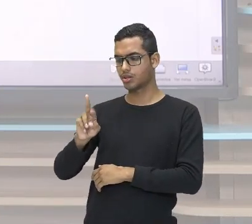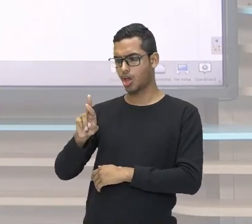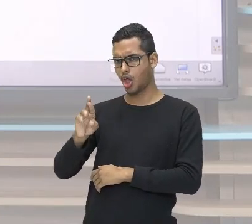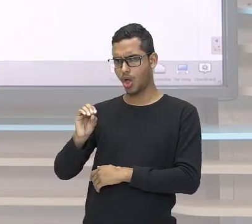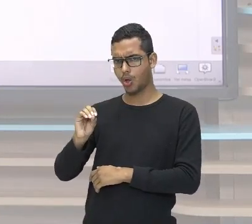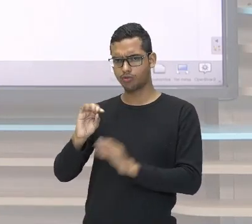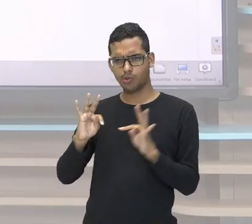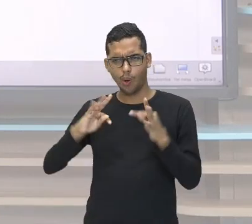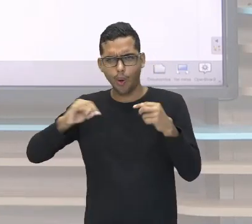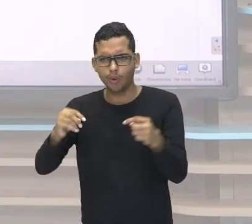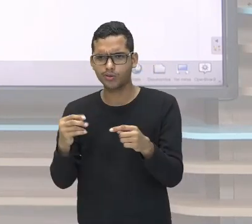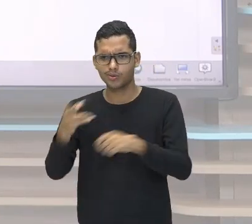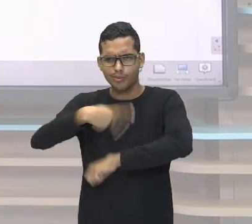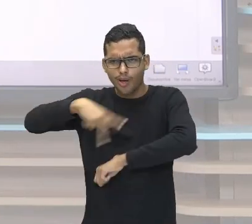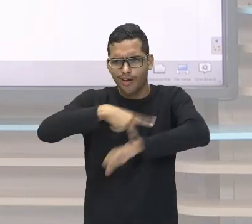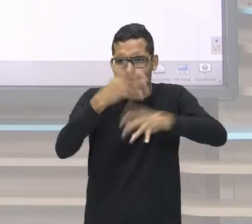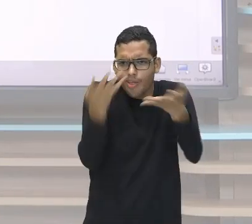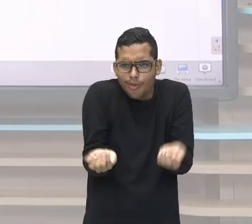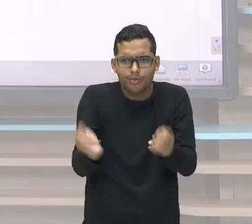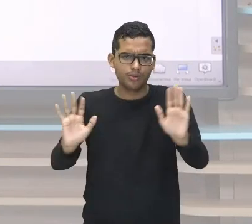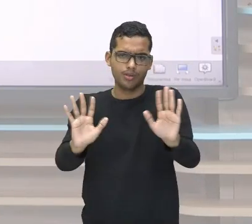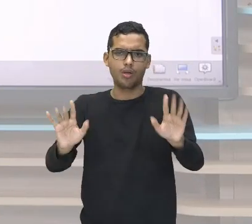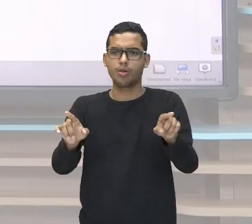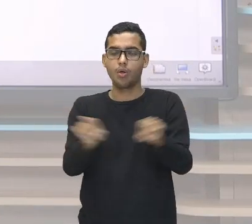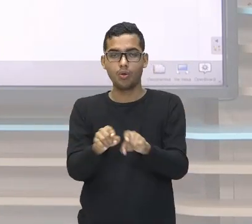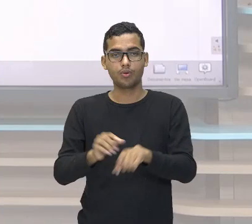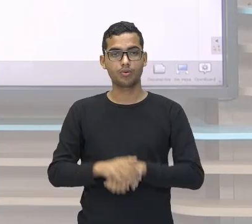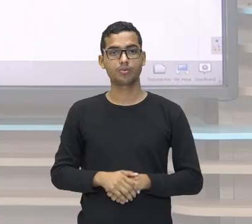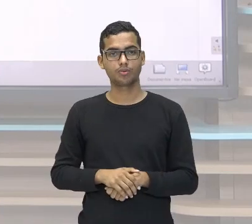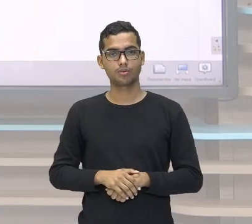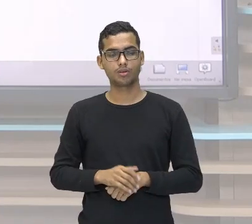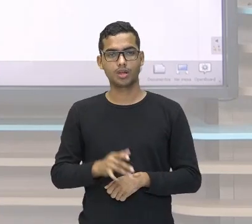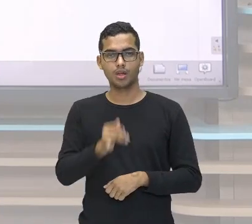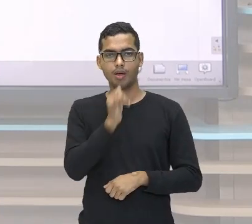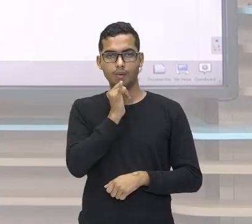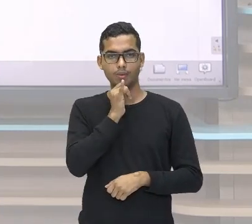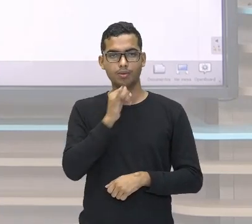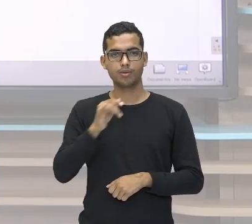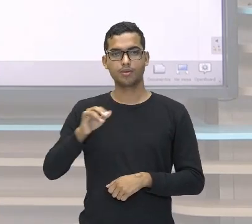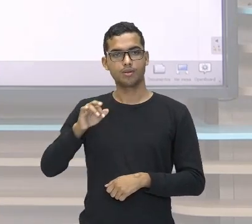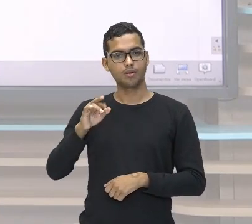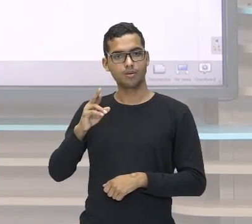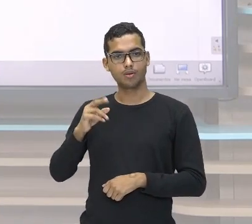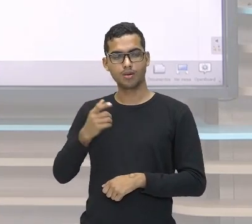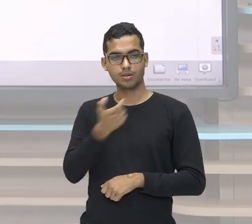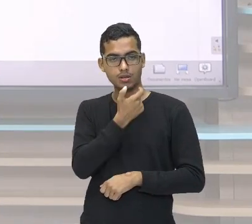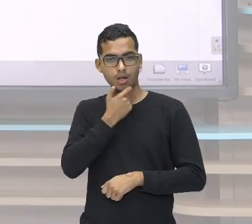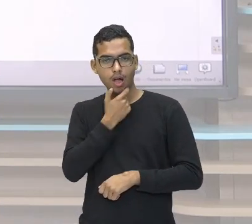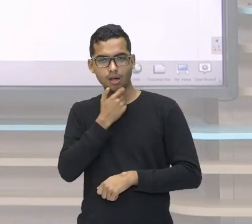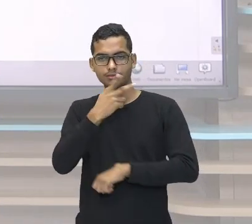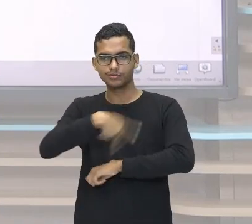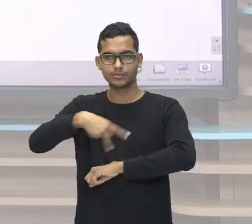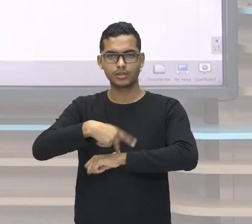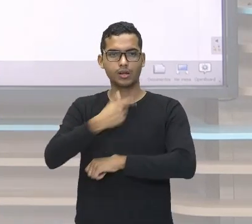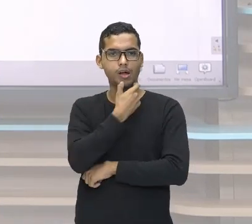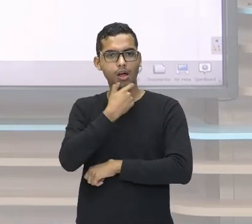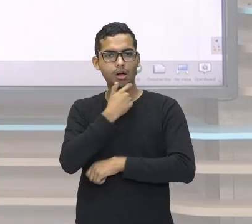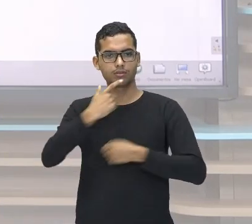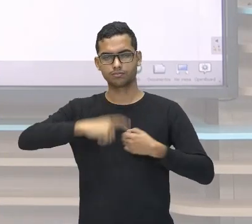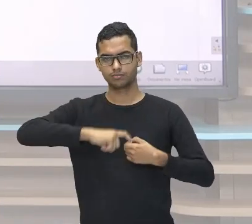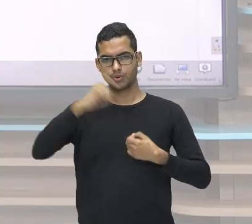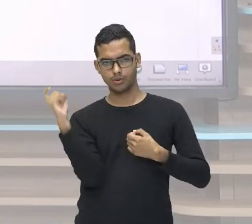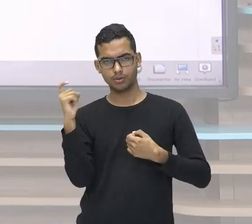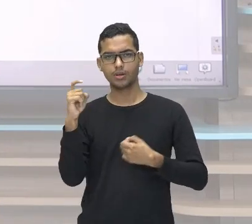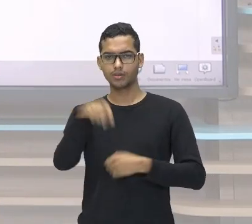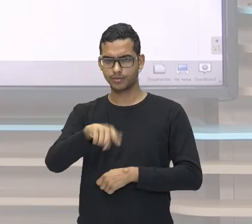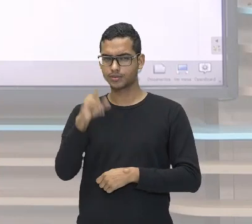do bloco que fazem parte da zona do euro. Inclusive, Reino Unido saiu, né, recentemente pelo Brexit, lá que todo mundo deve